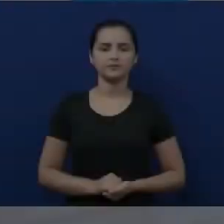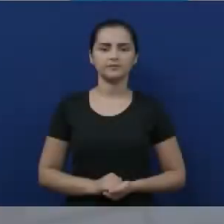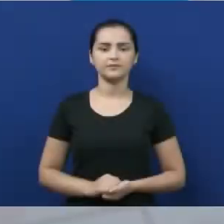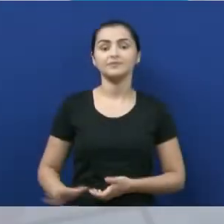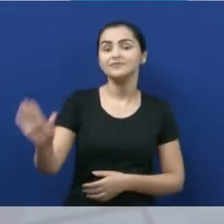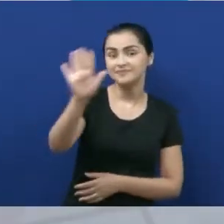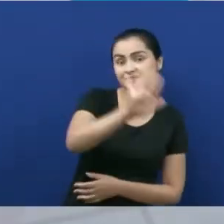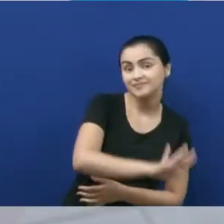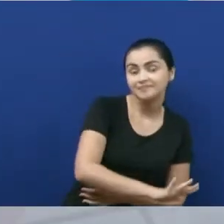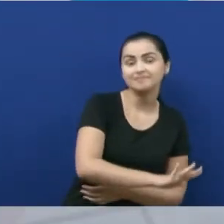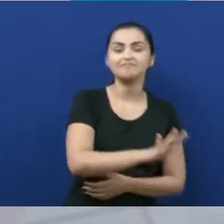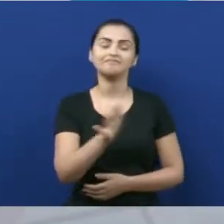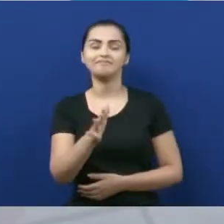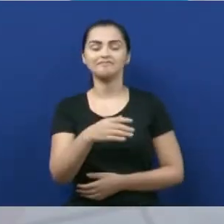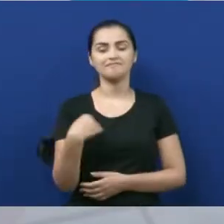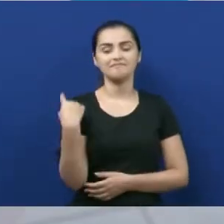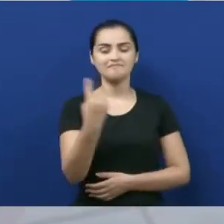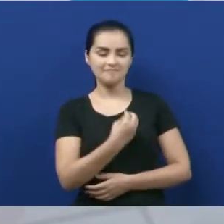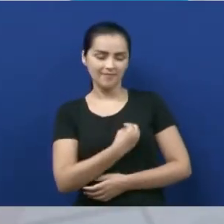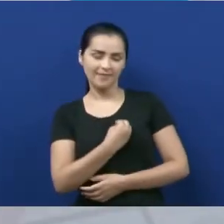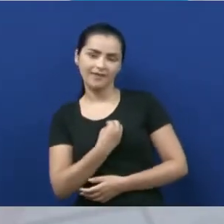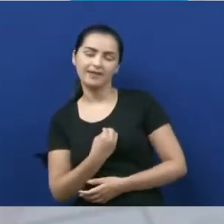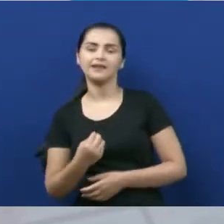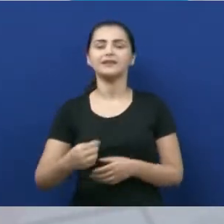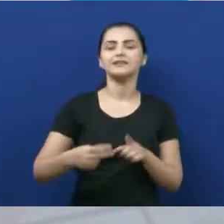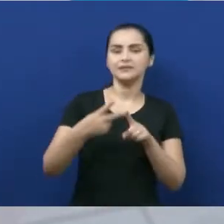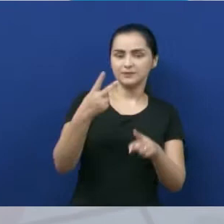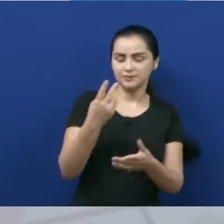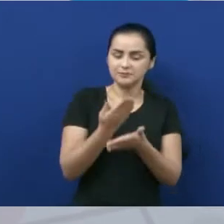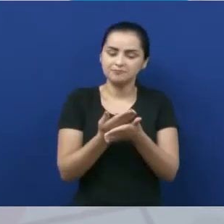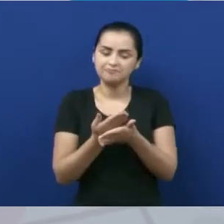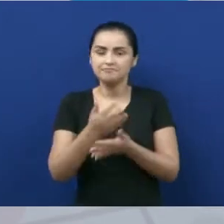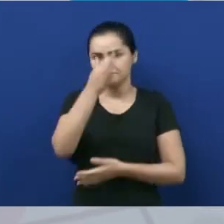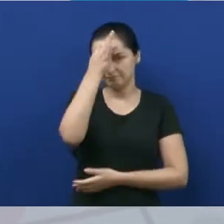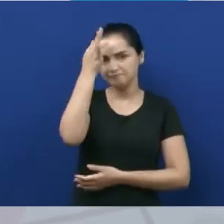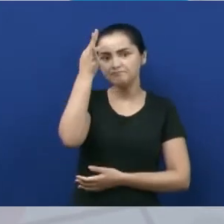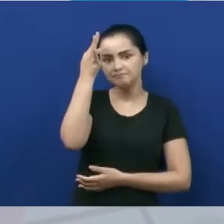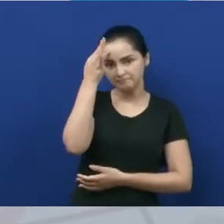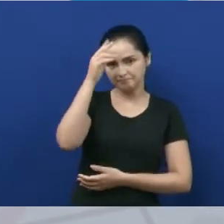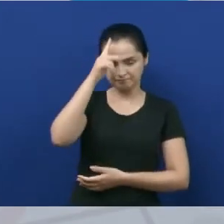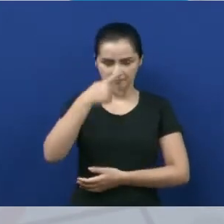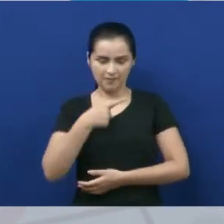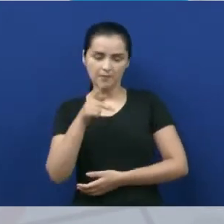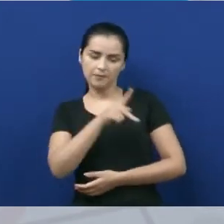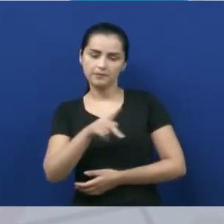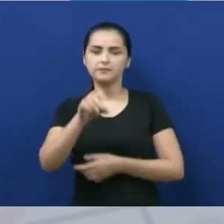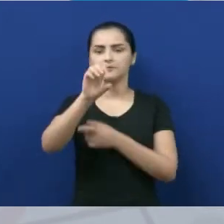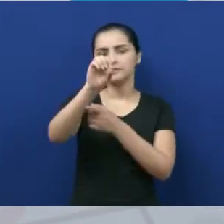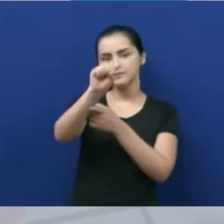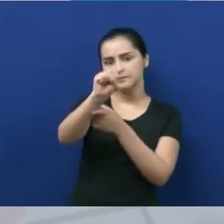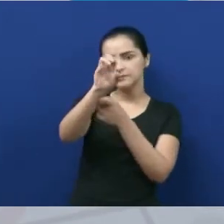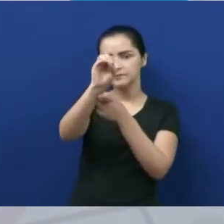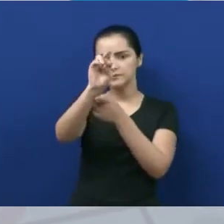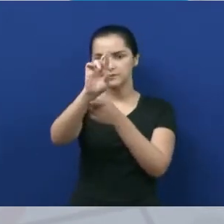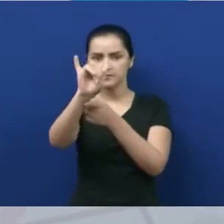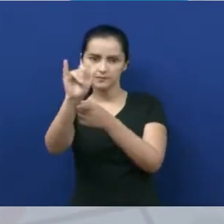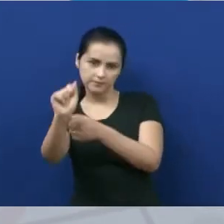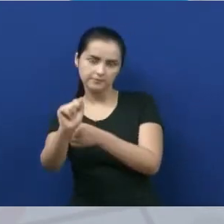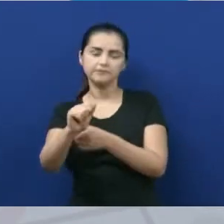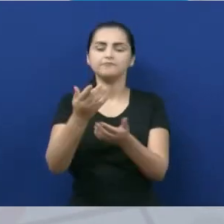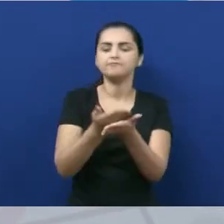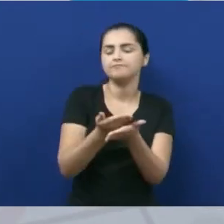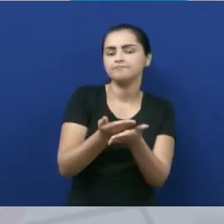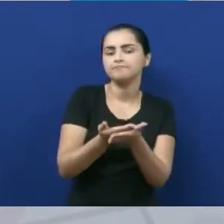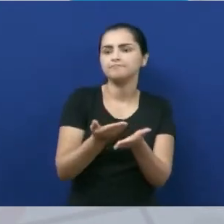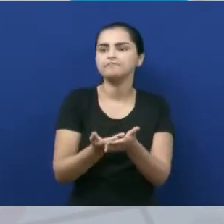Olá gente estamos aqui na nossa segunda aula de filosofia eu sou a professora Soraia Vamos trabalhar